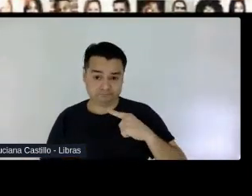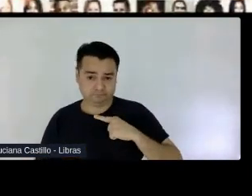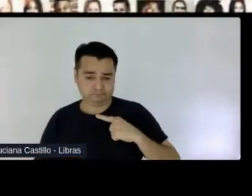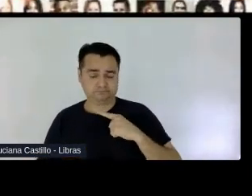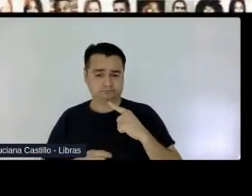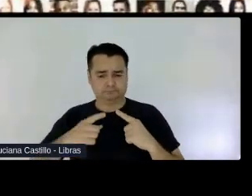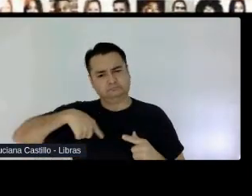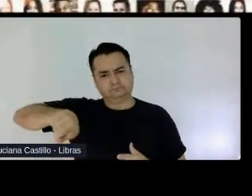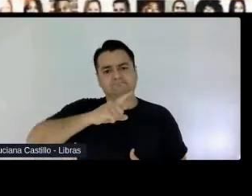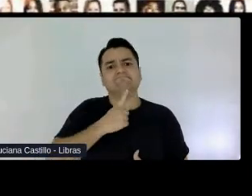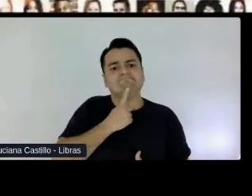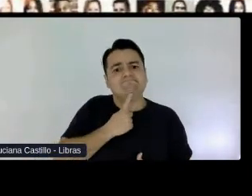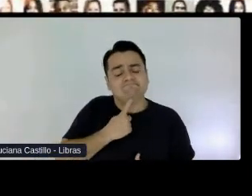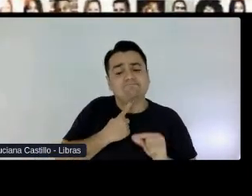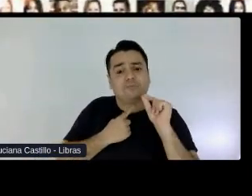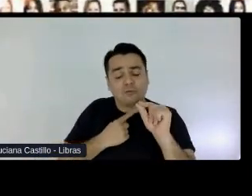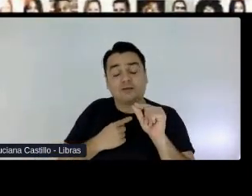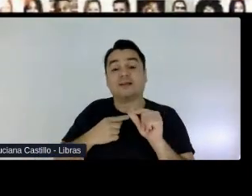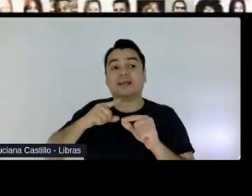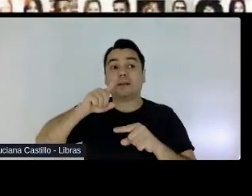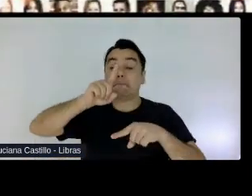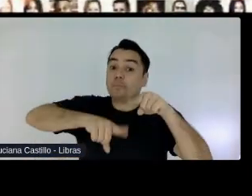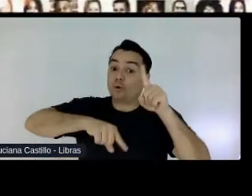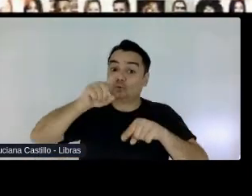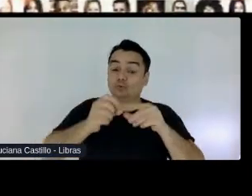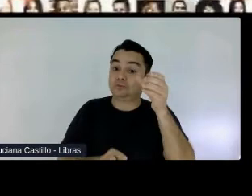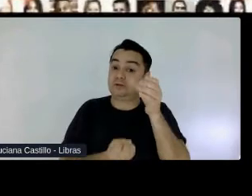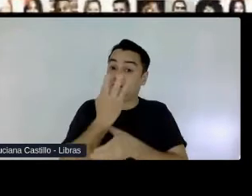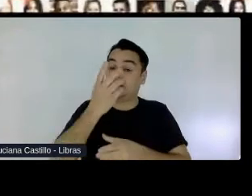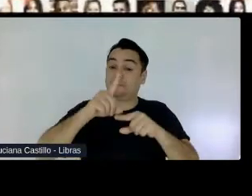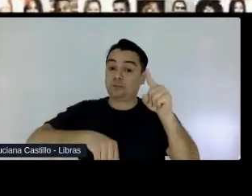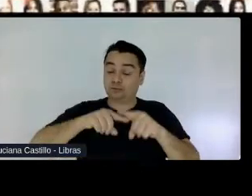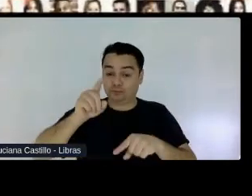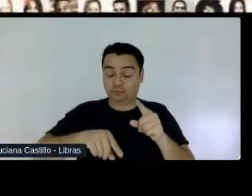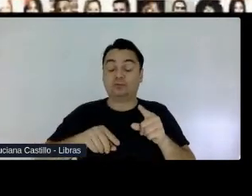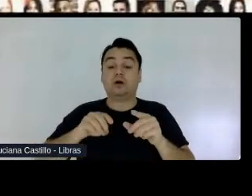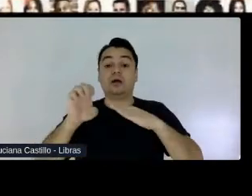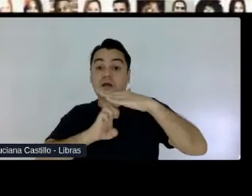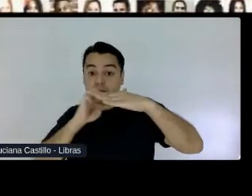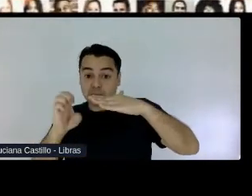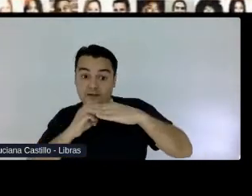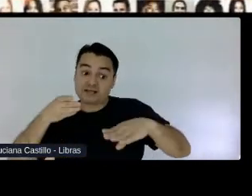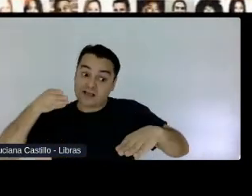nossa vontade, né, se transformar isso em um produto, que a empresa tenha acesso a isso, ela vai ter